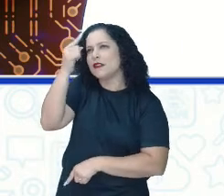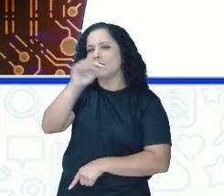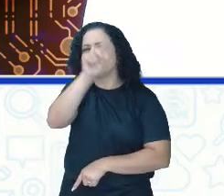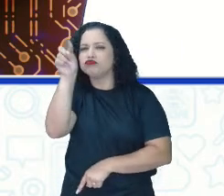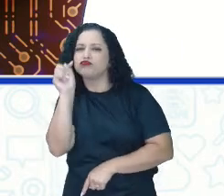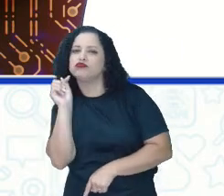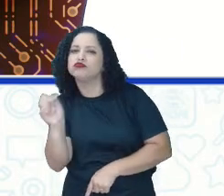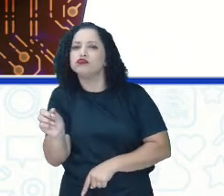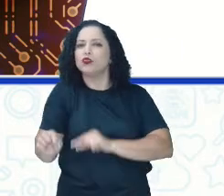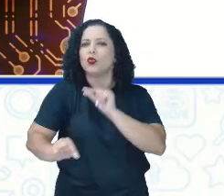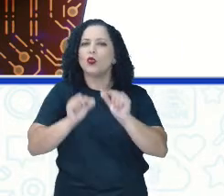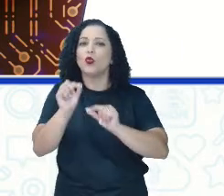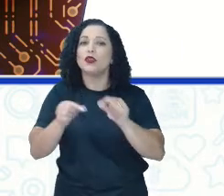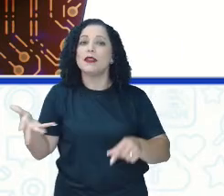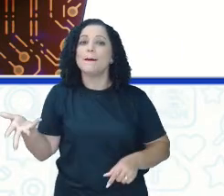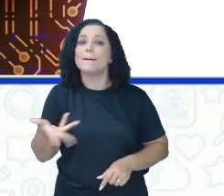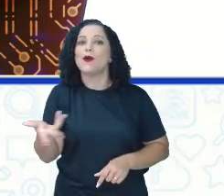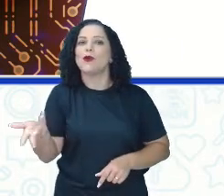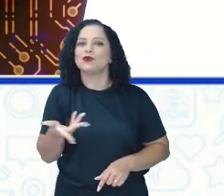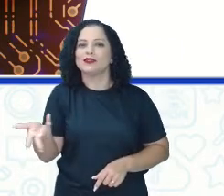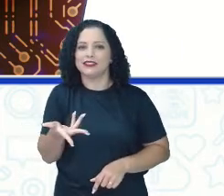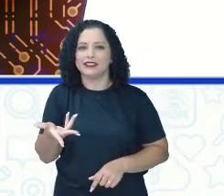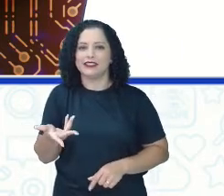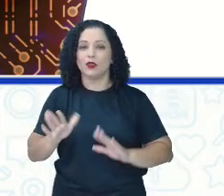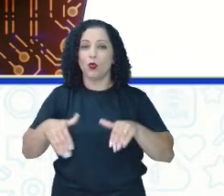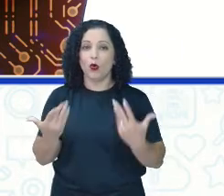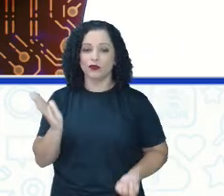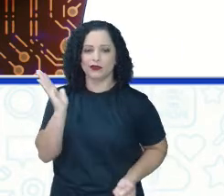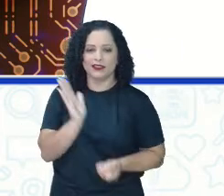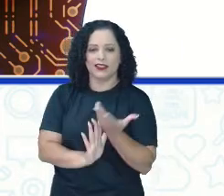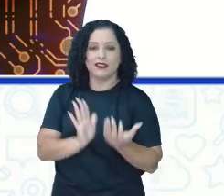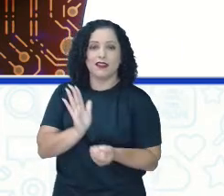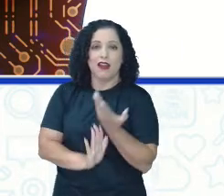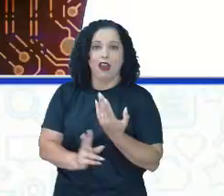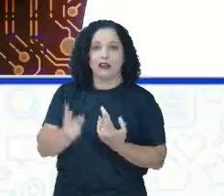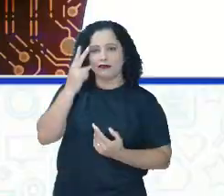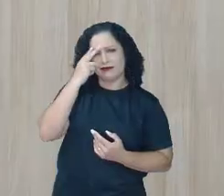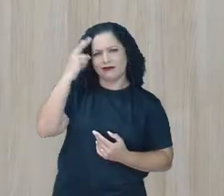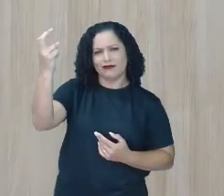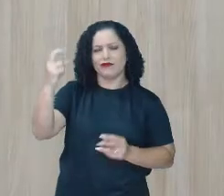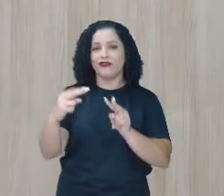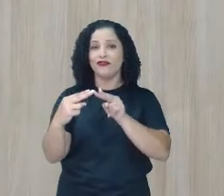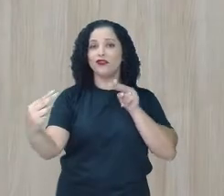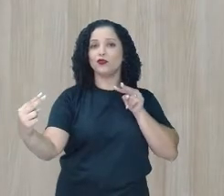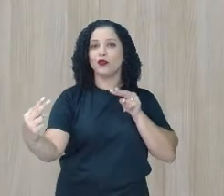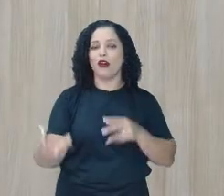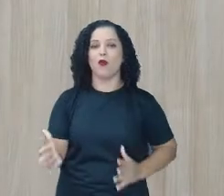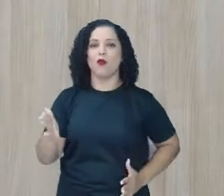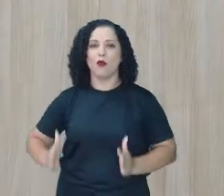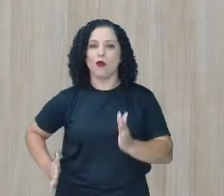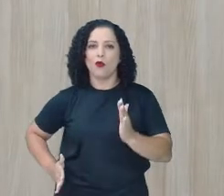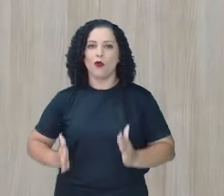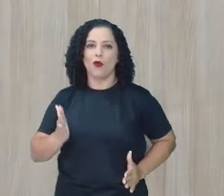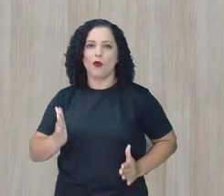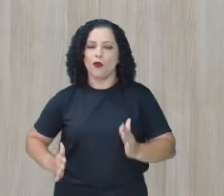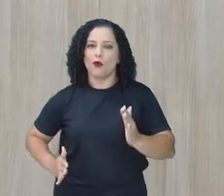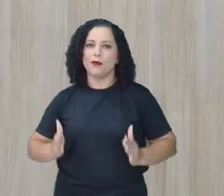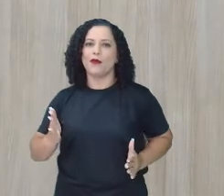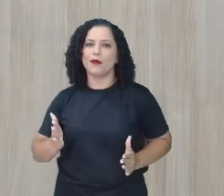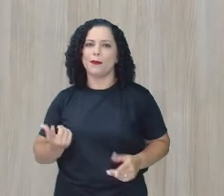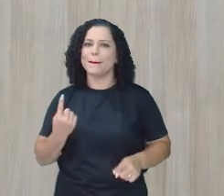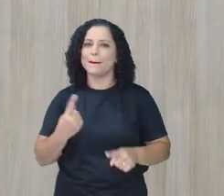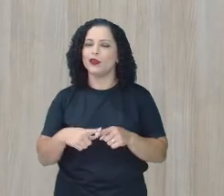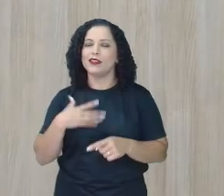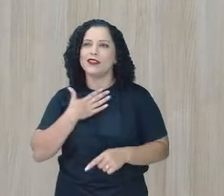querendo produzir quando investimos em IA, quando investimos em inteligência artificial? Por que a gente se atrai tanto com a ideia